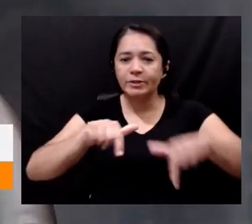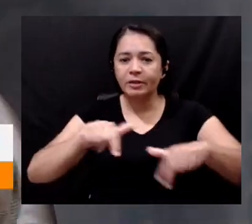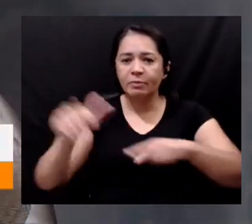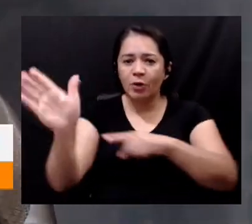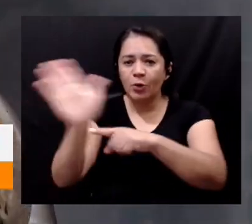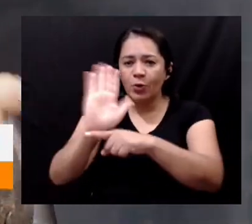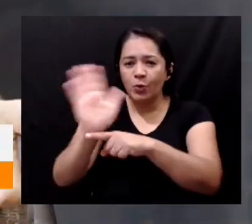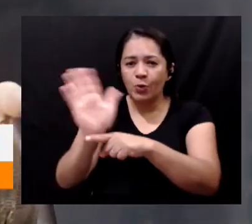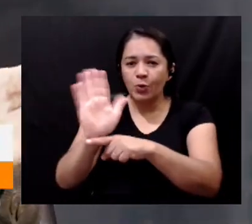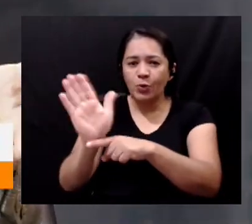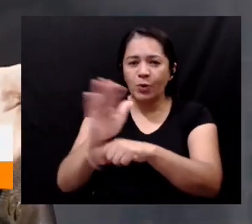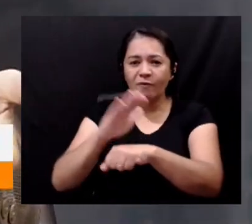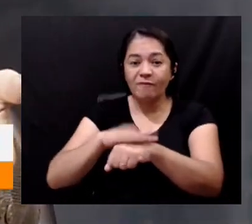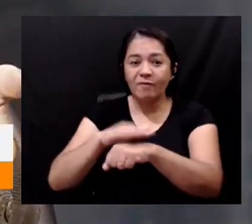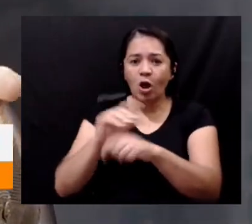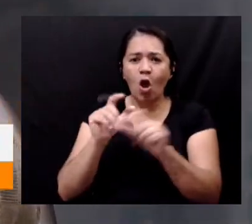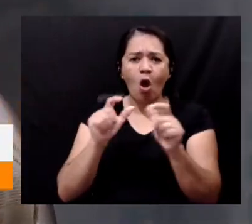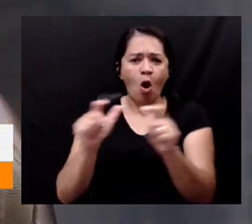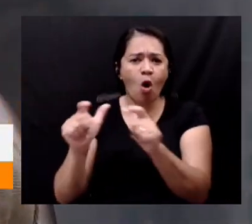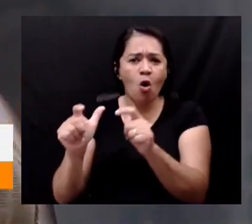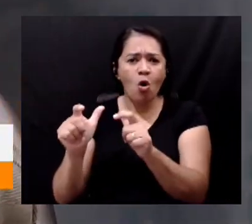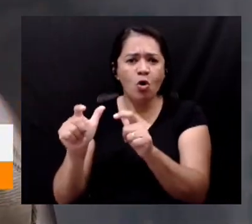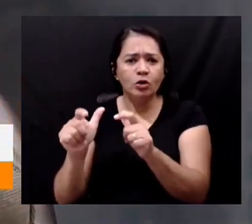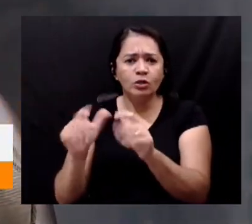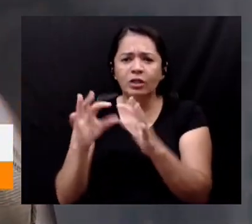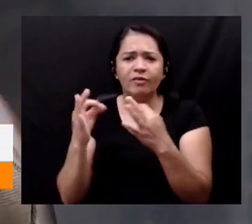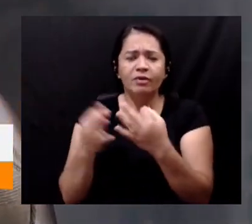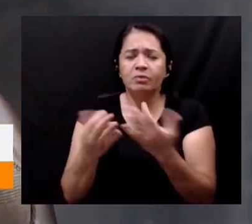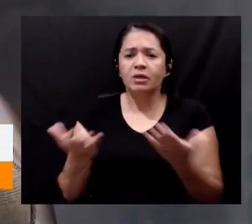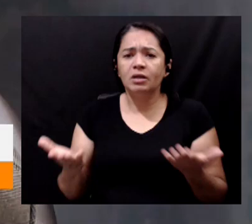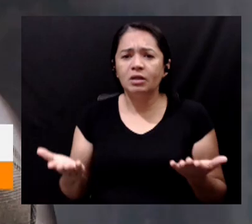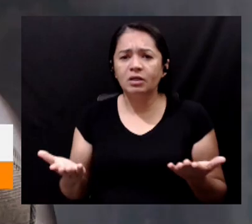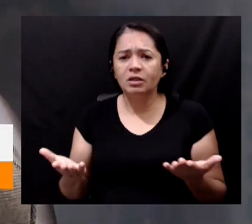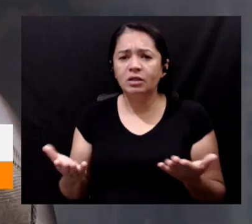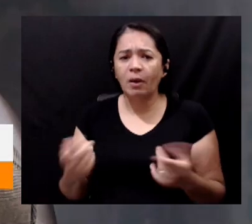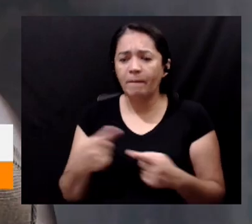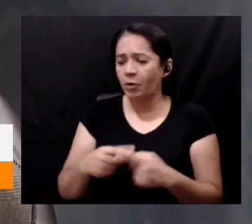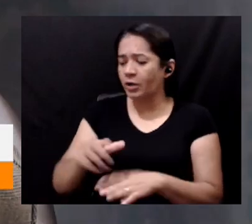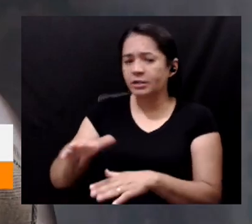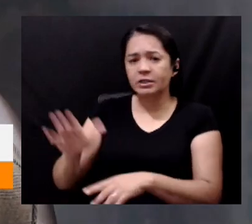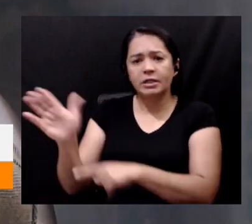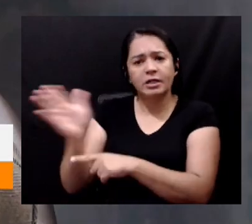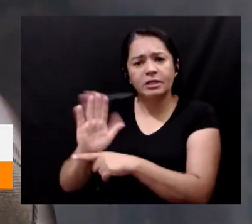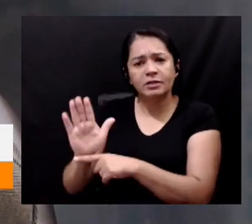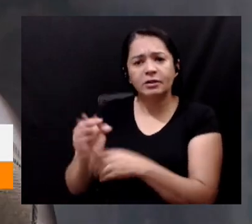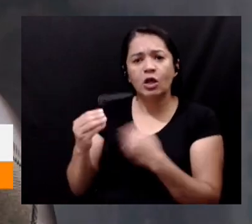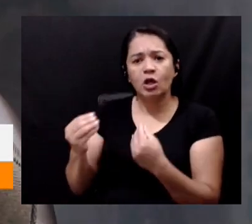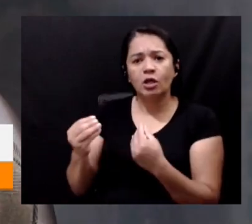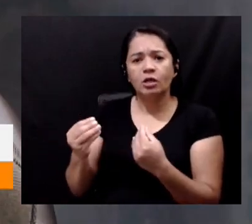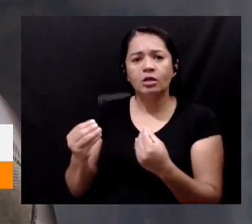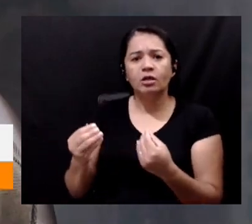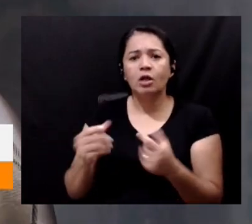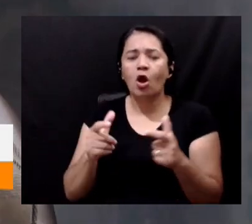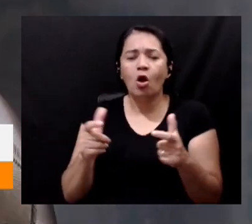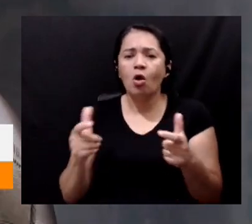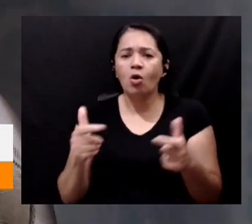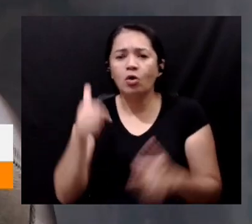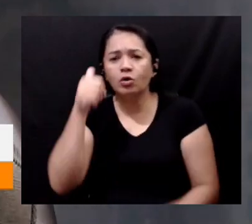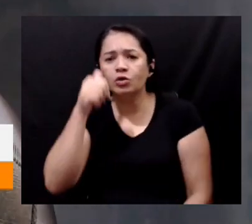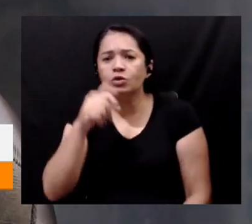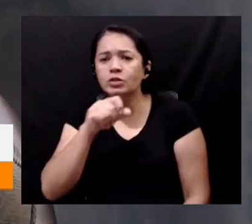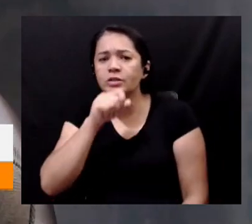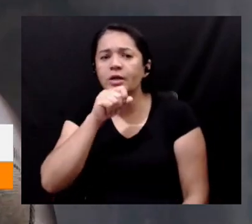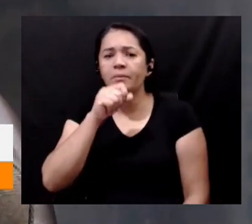né? Aonde estavam esses pais enquanto essas crianças estavam fazendo esses vídeos, né? Essas pessoas,